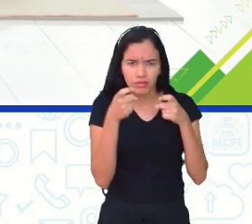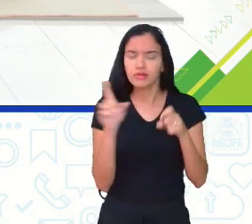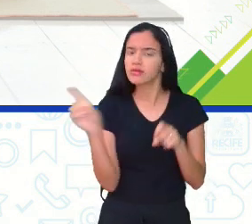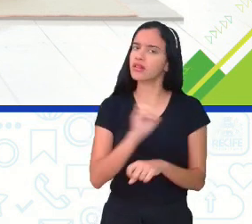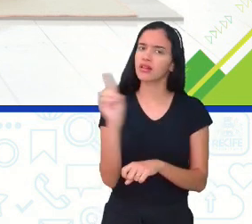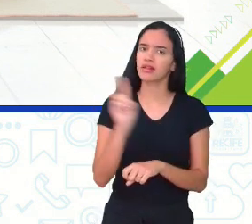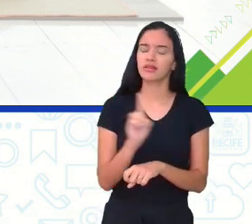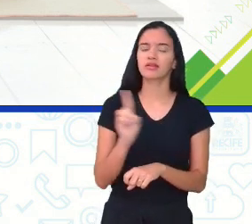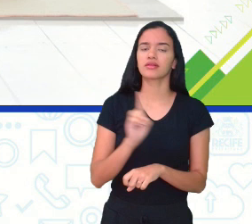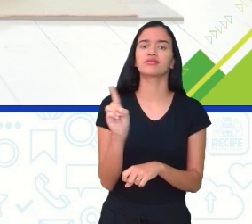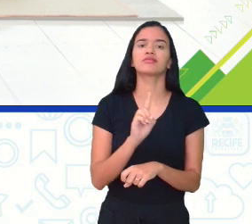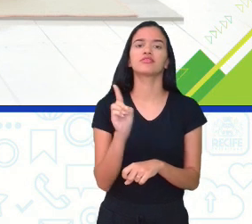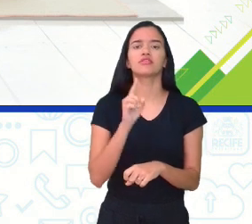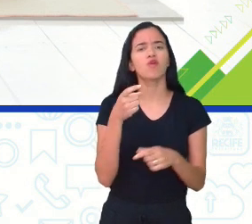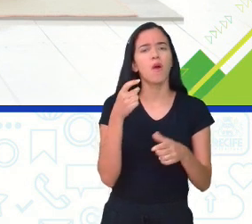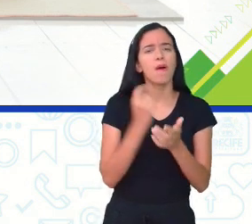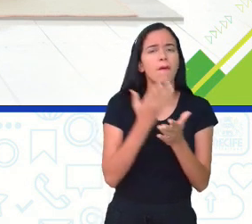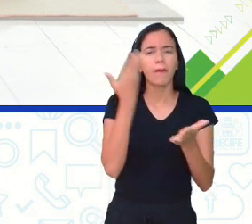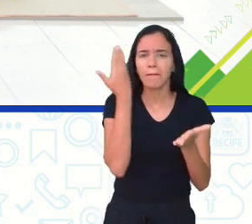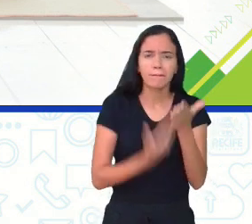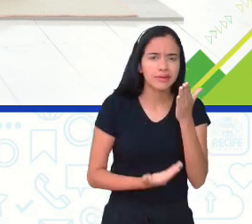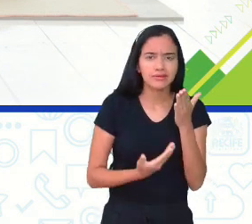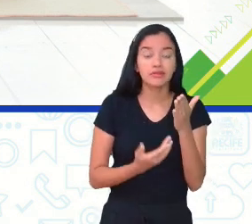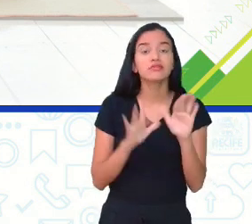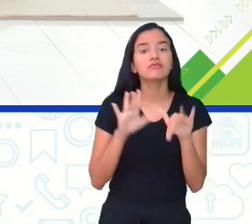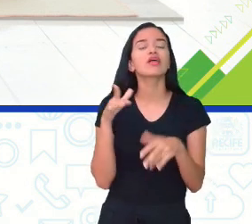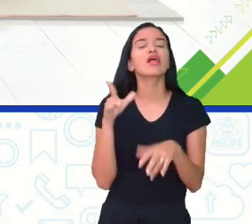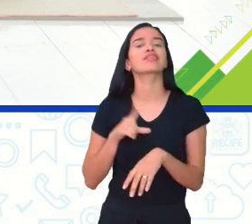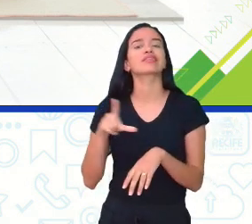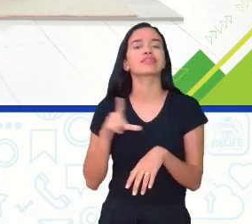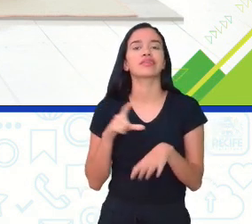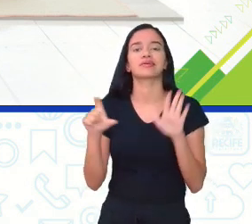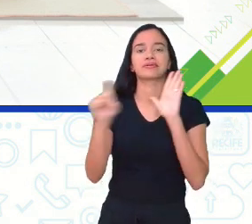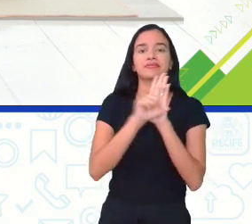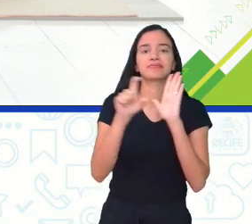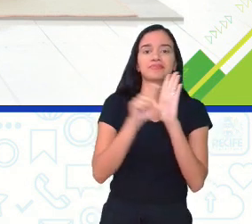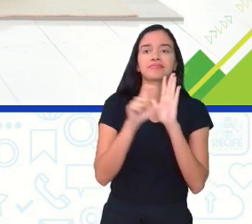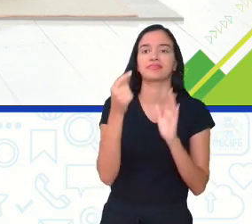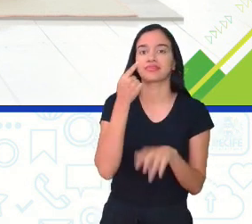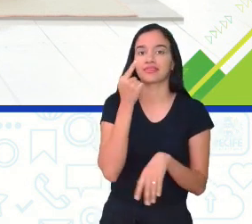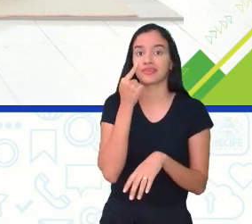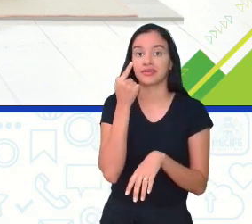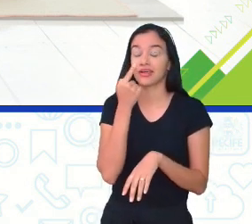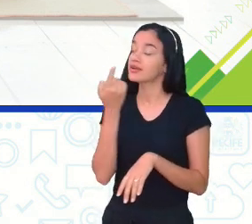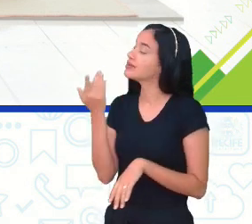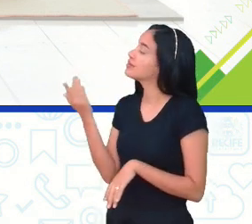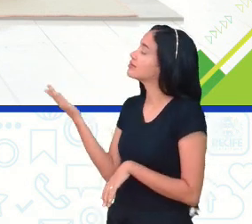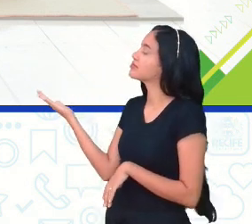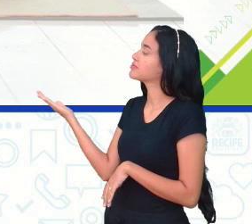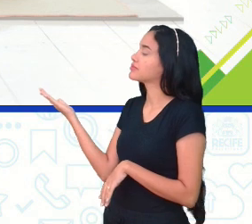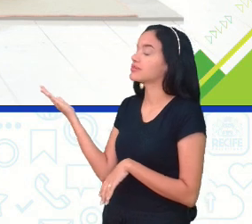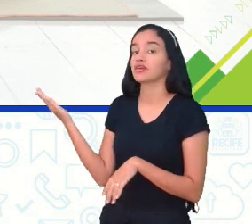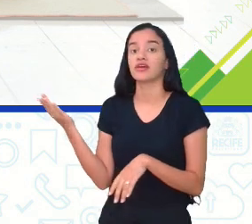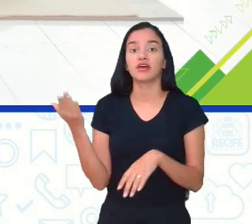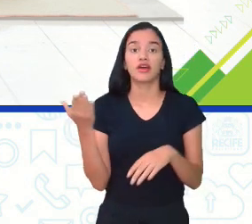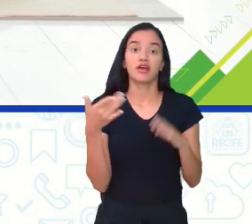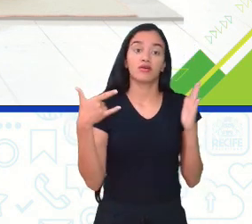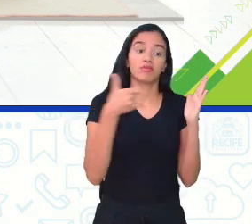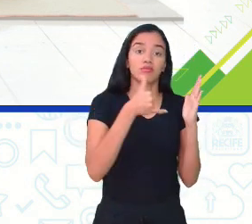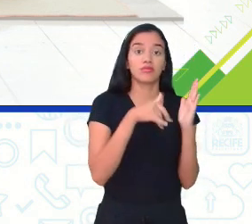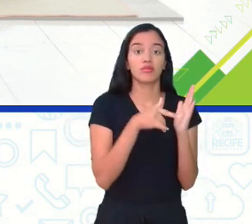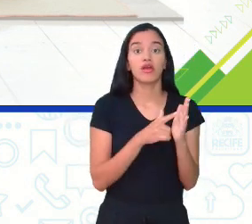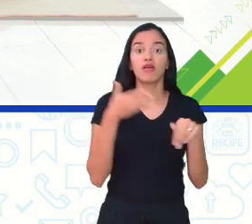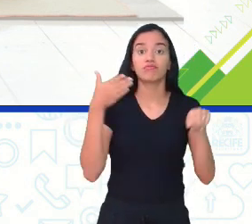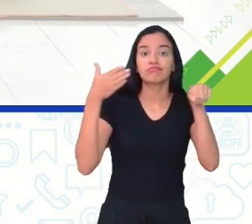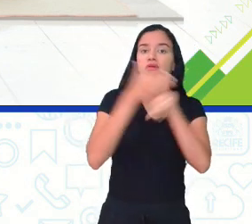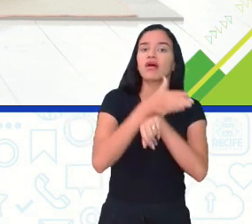não vão ficar aí perdidos e perdidas, né? Já tem um QR Code na tela para que vocês possam acessar esse conteúdo